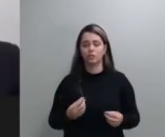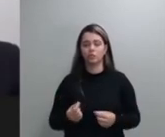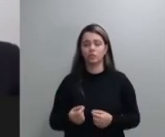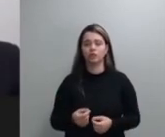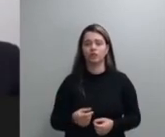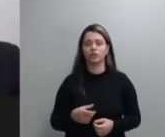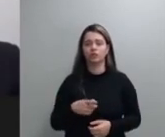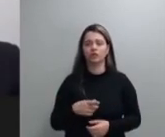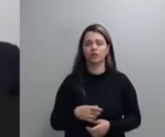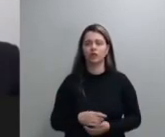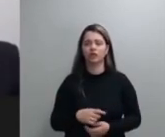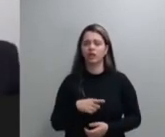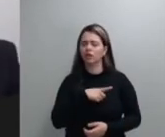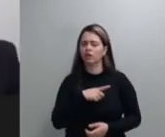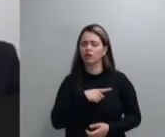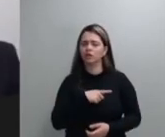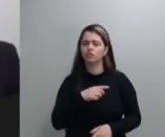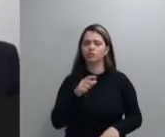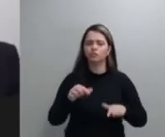antiga no tribunal